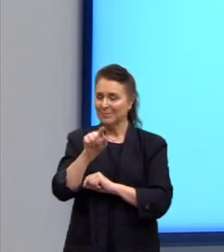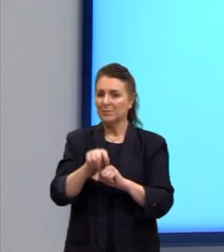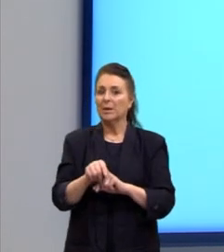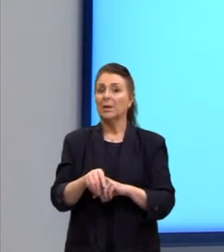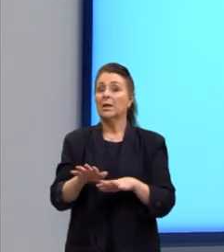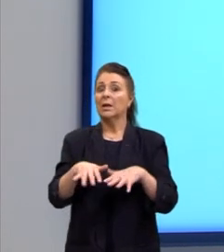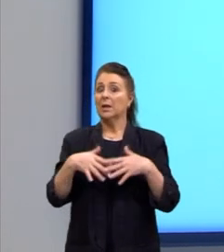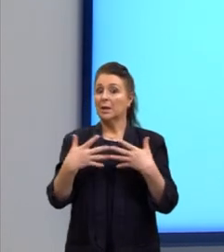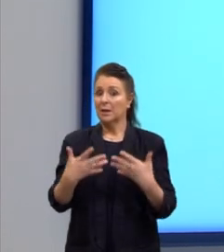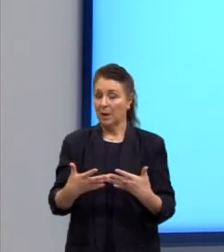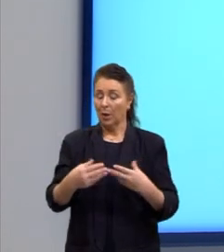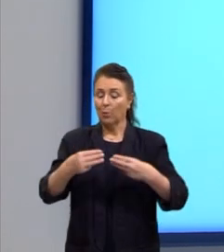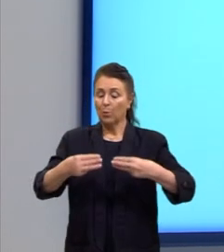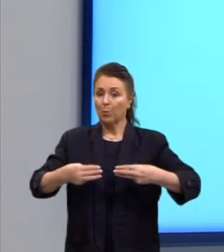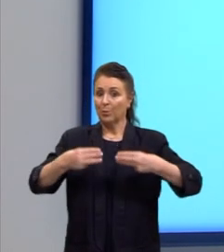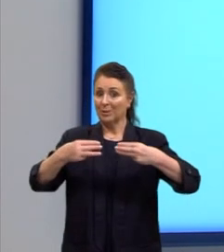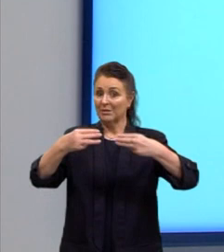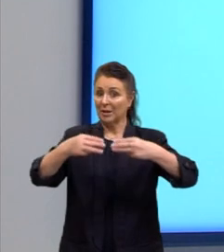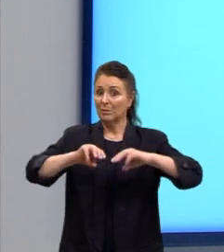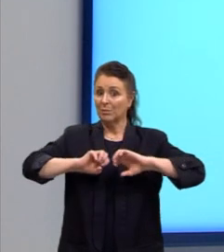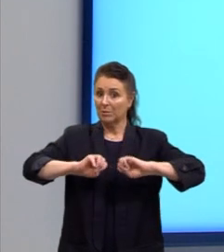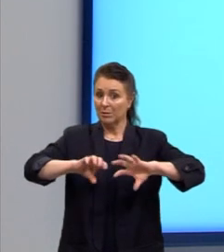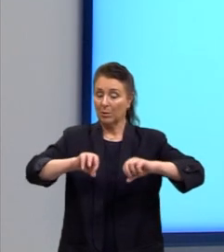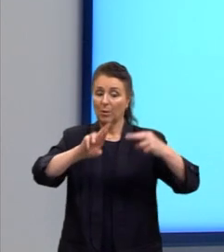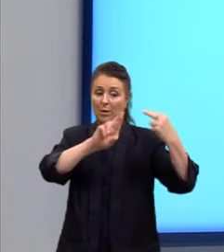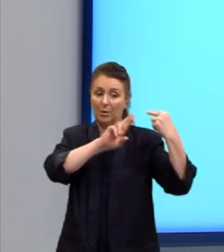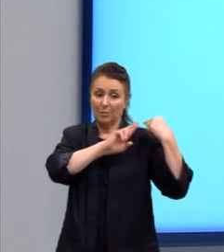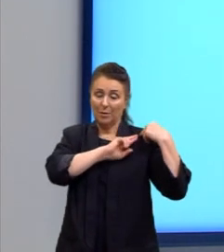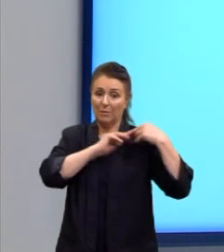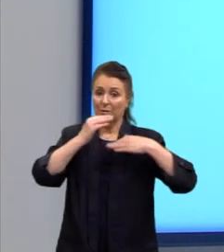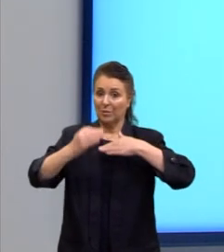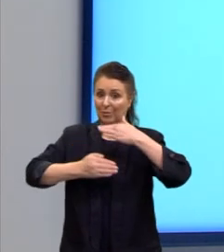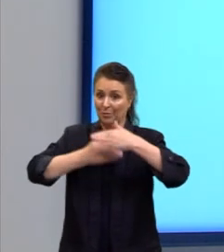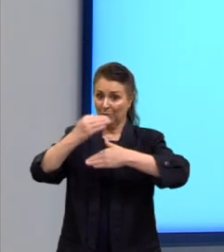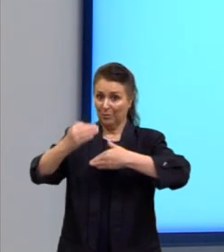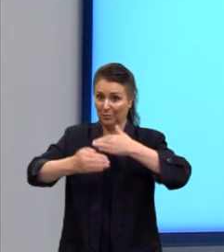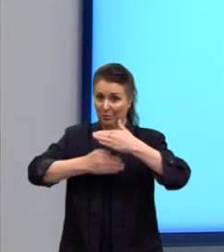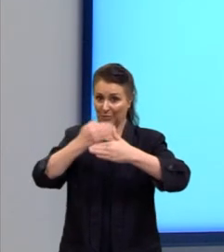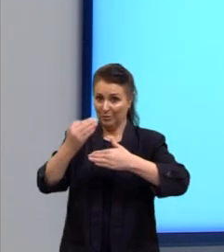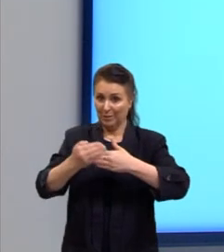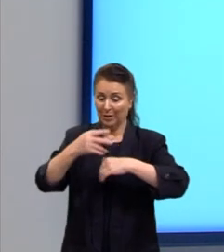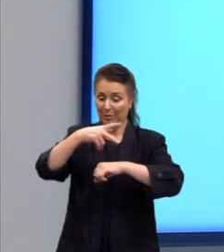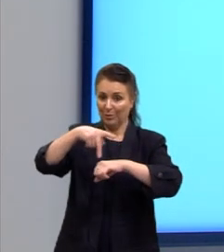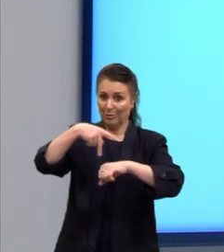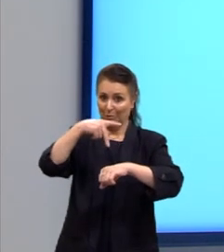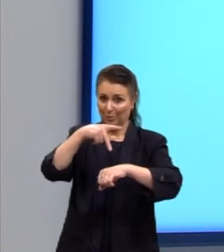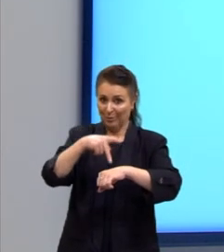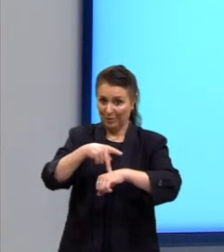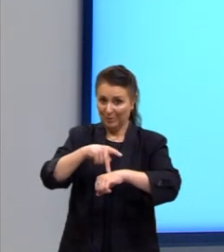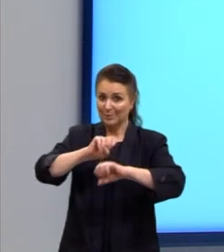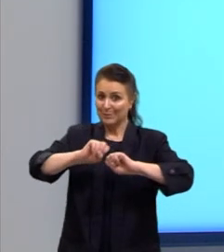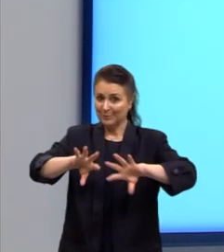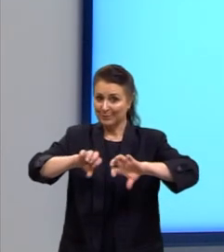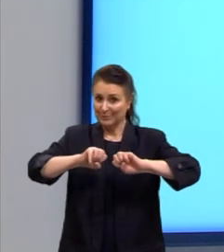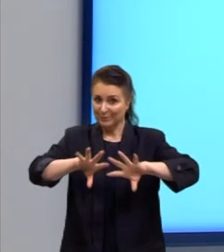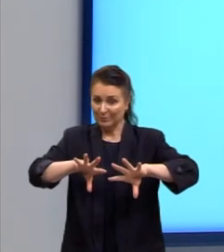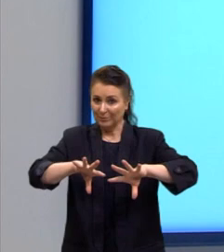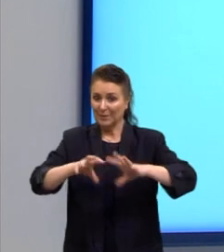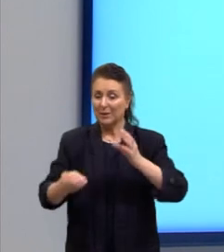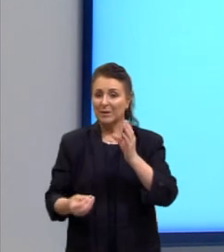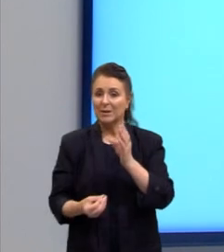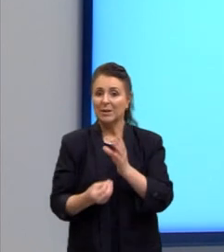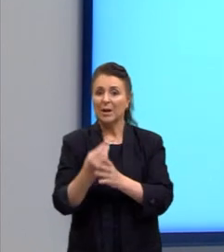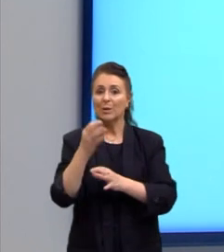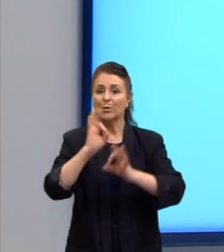cabe ao Ministério da Educação responsável pelo desenvolvimento educacional do país criar um projeto de instalação